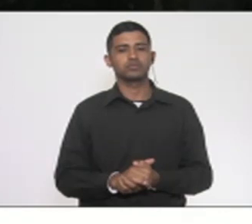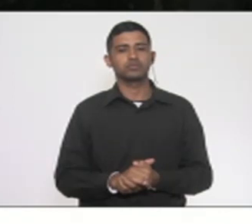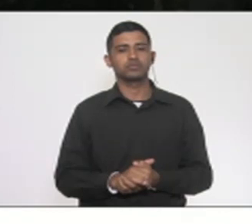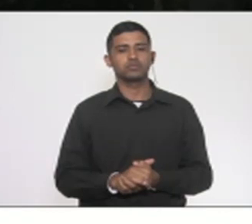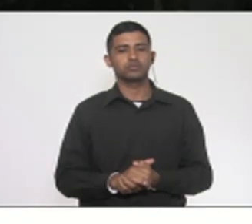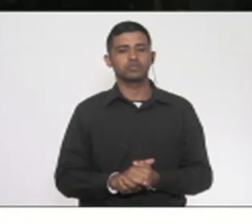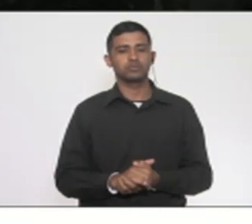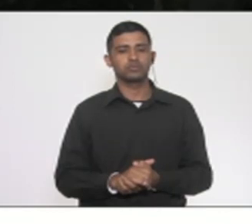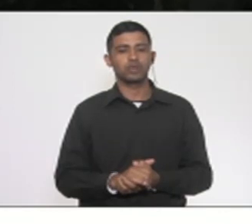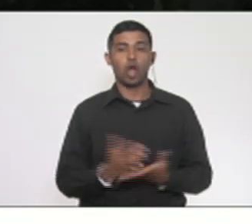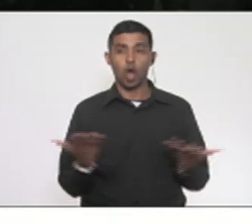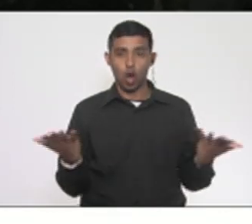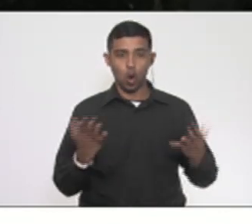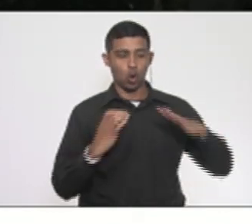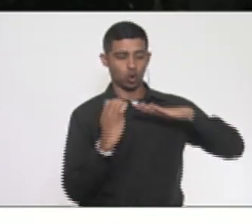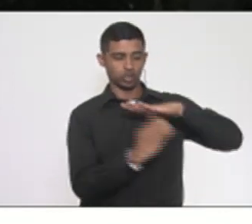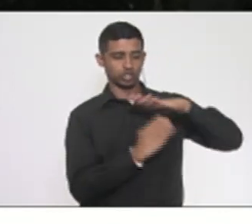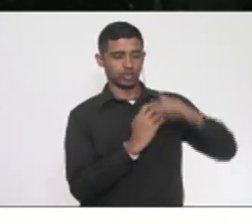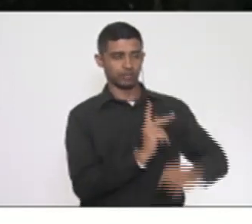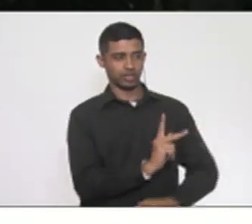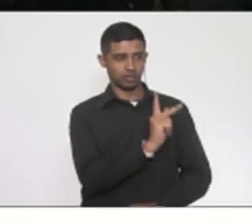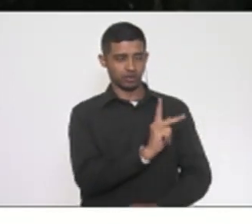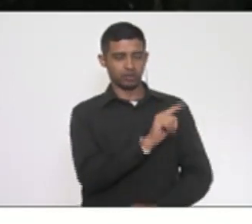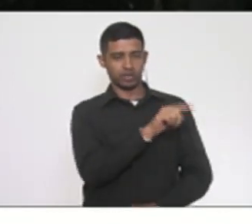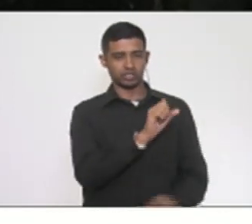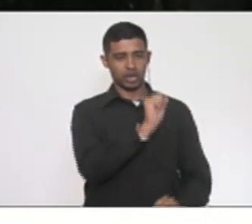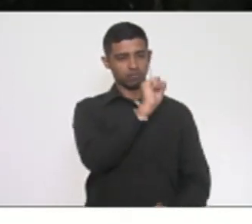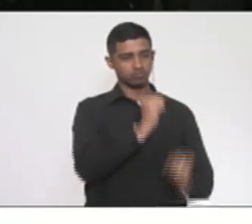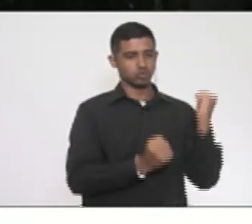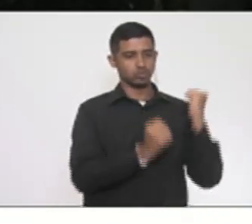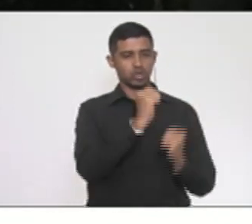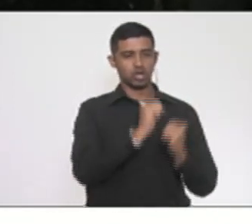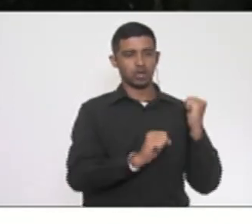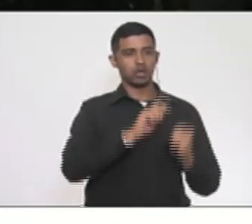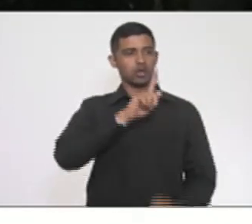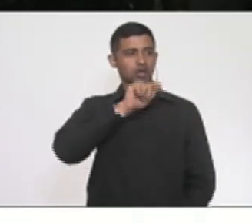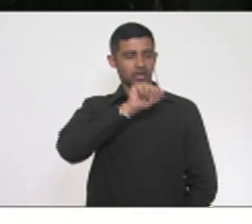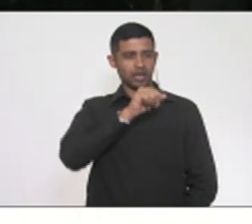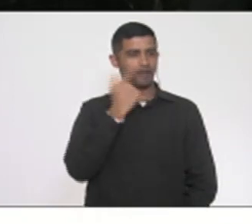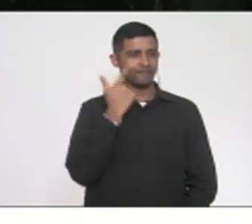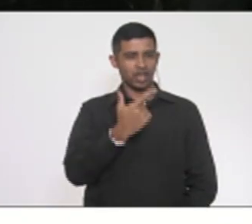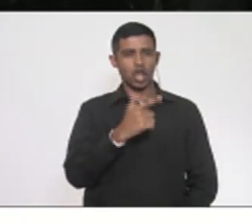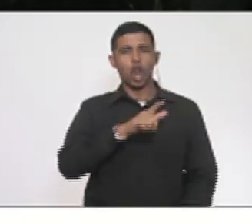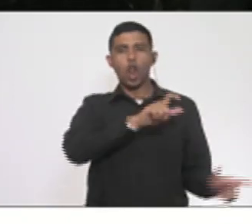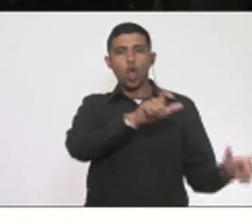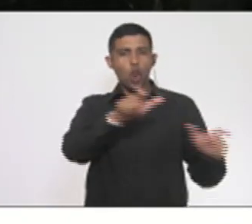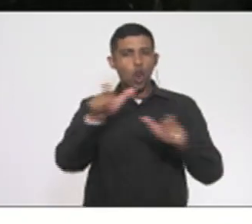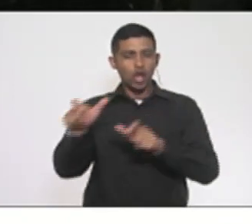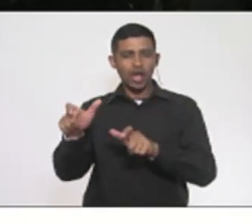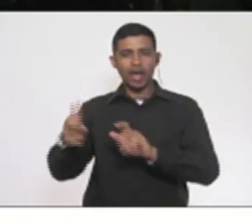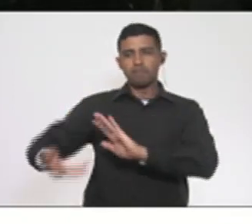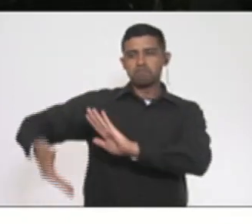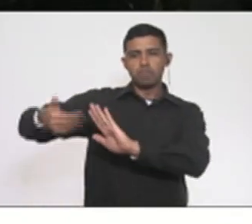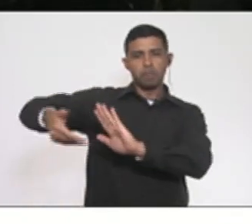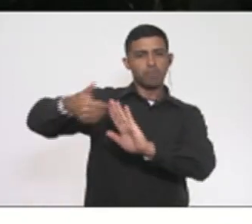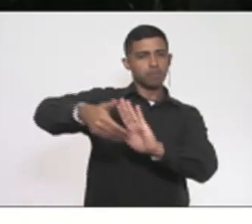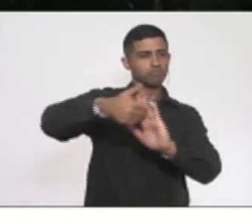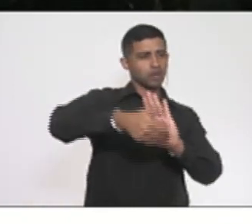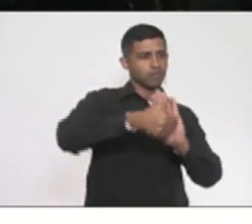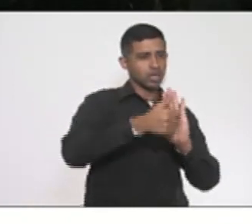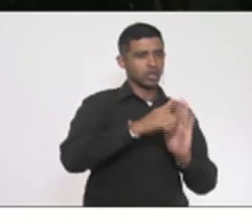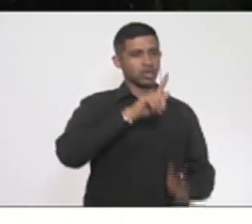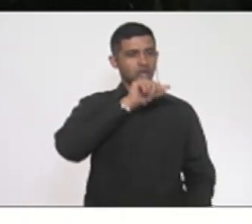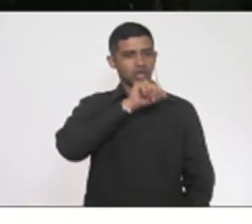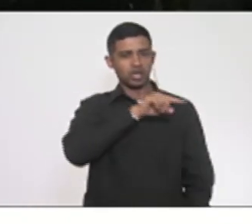ela produz o gás, ela colhe o gás dos campos, e ela mesmo